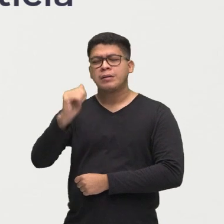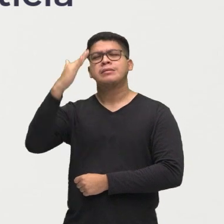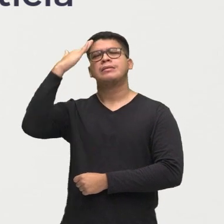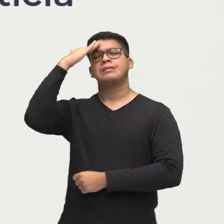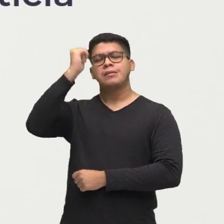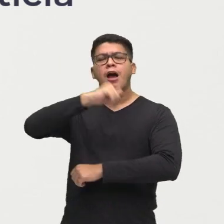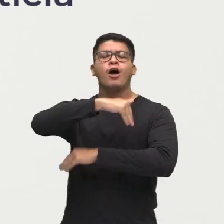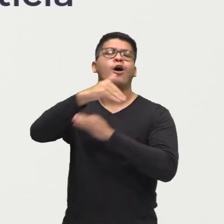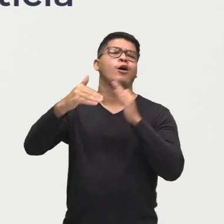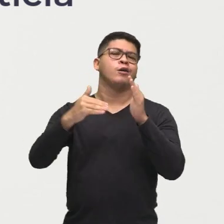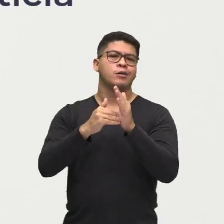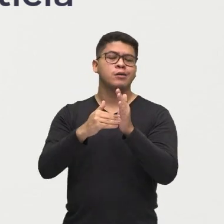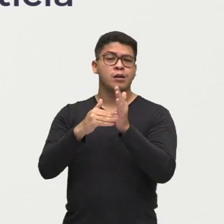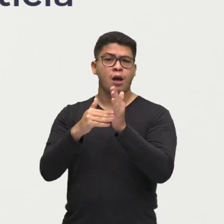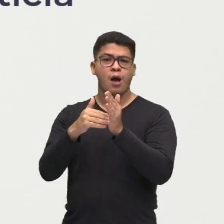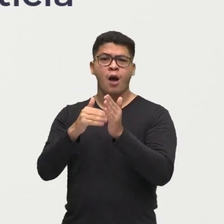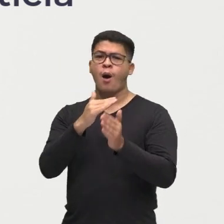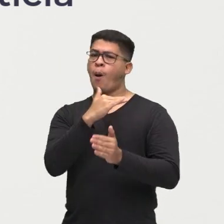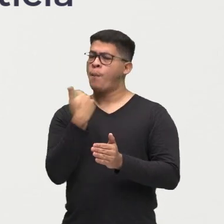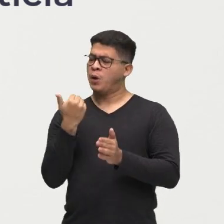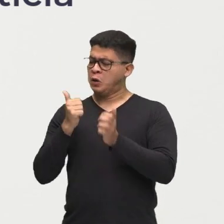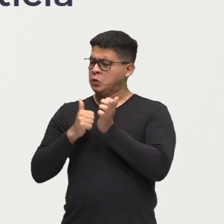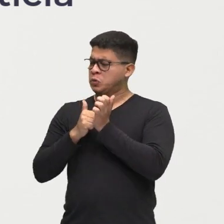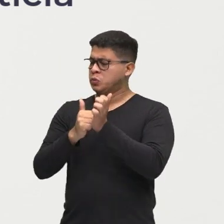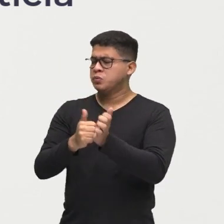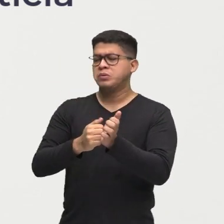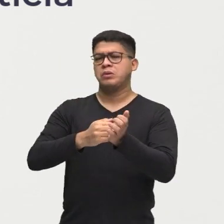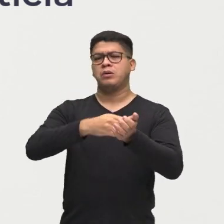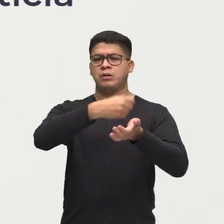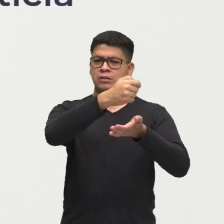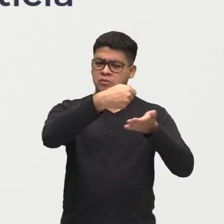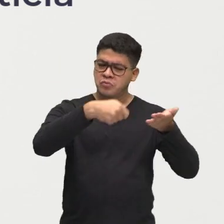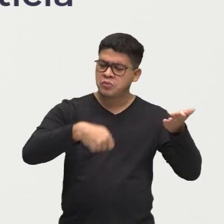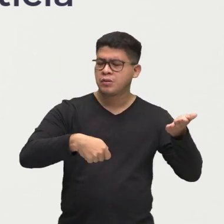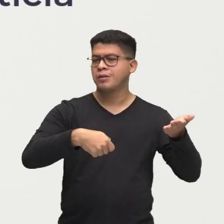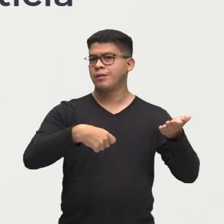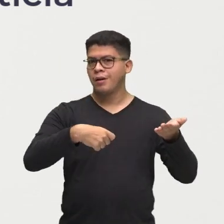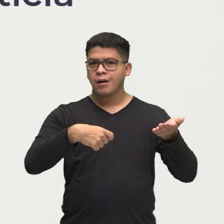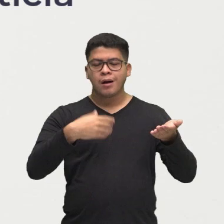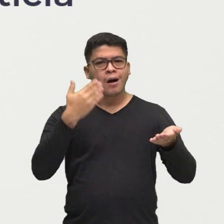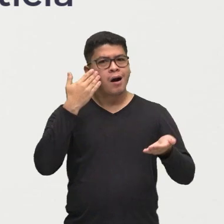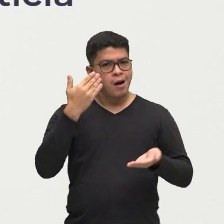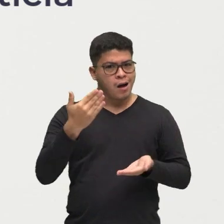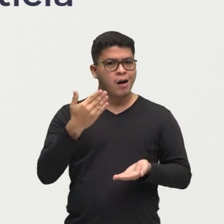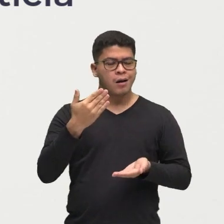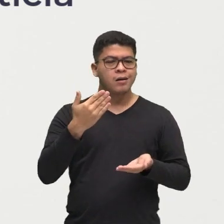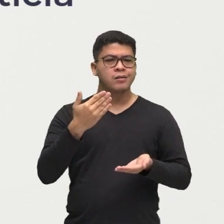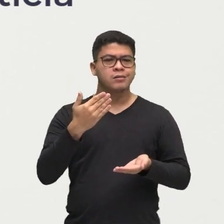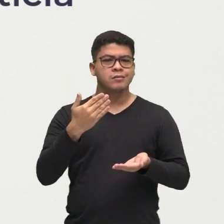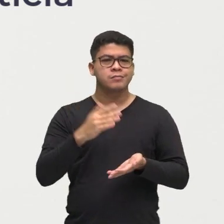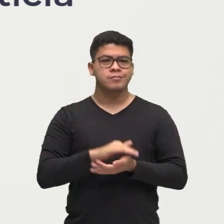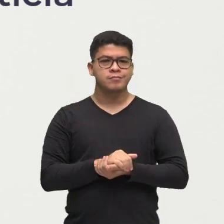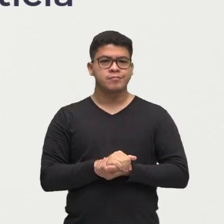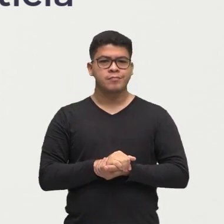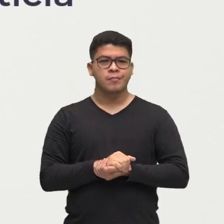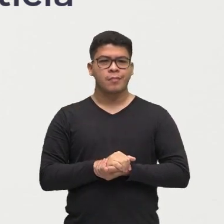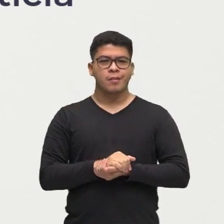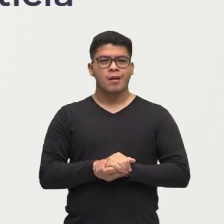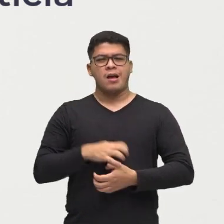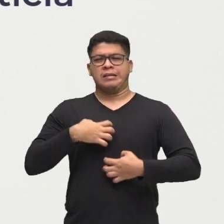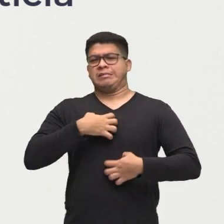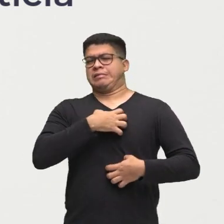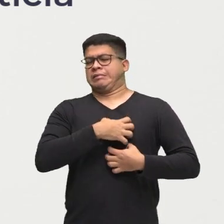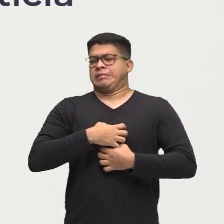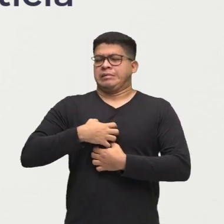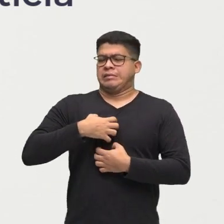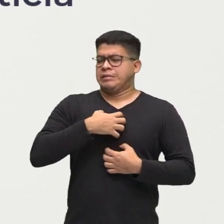está conosco a morte. Olha que te escrevo sem lágrimas. Ó, a minha agonia